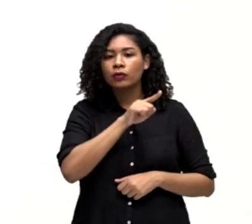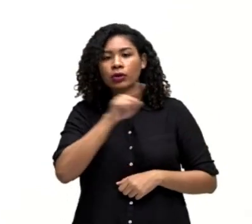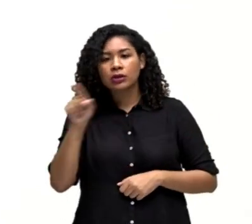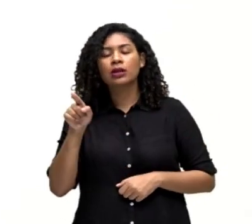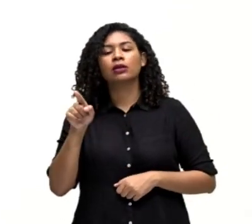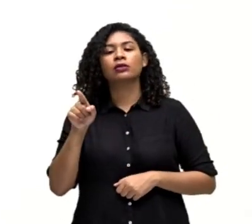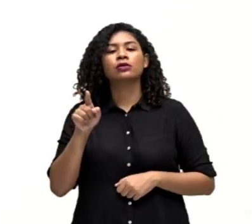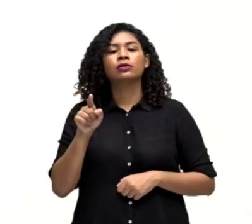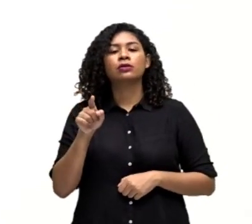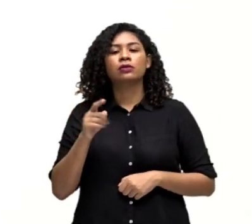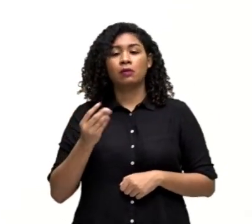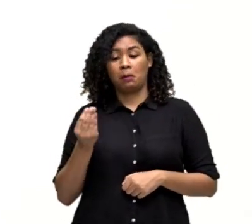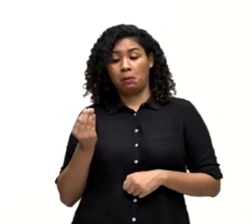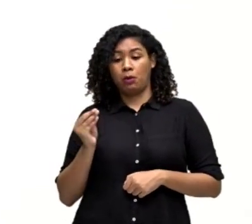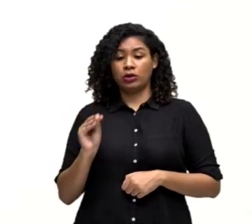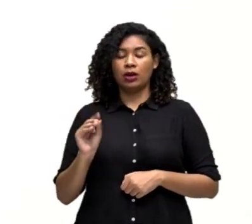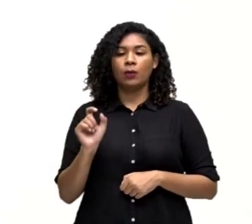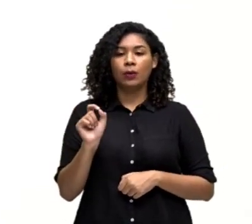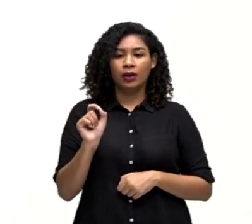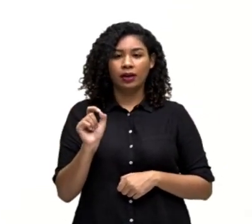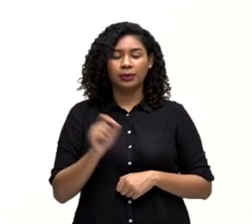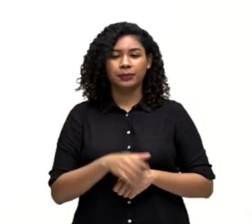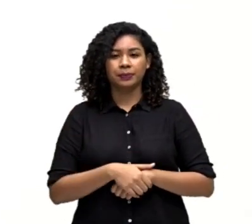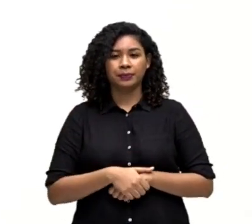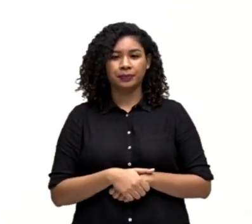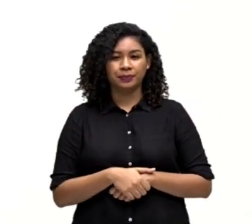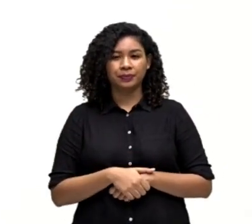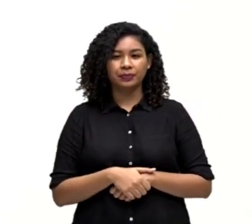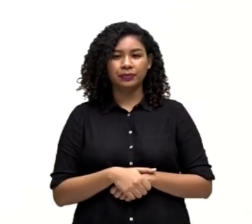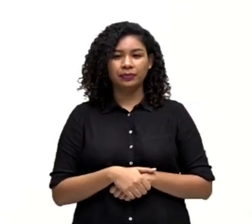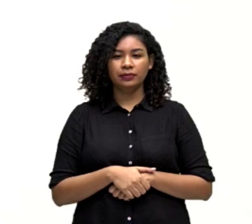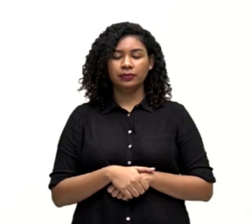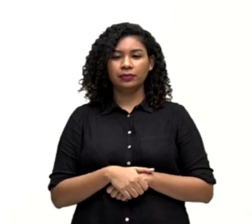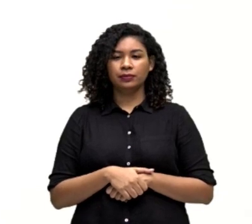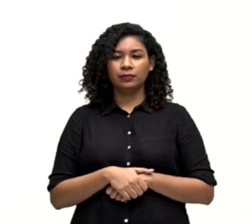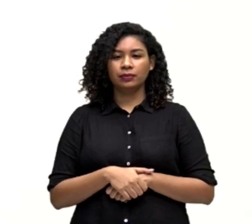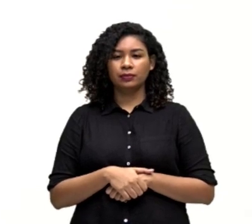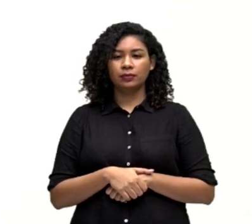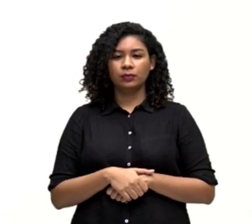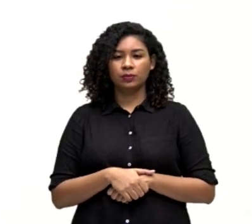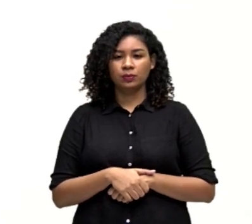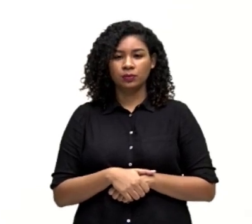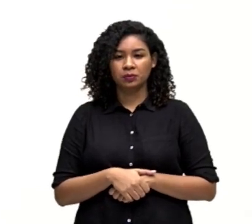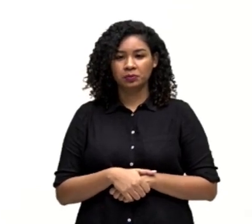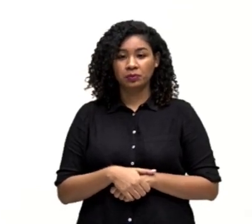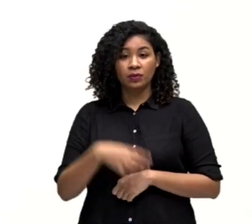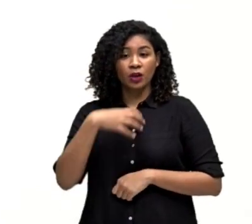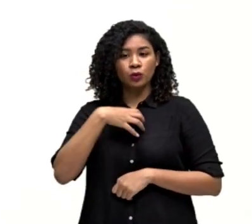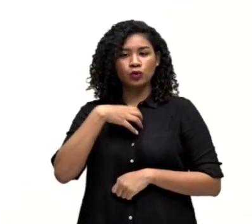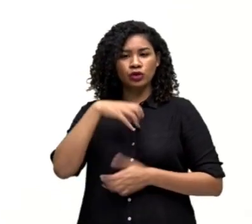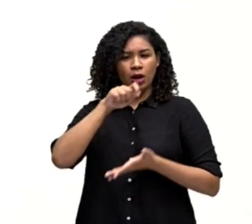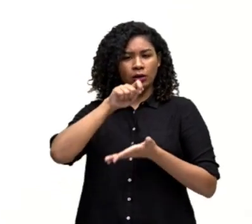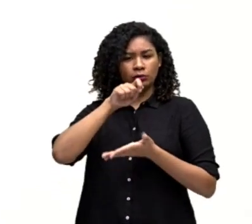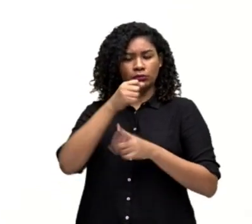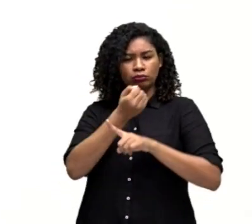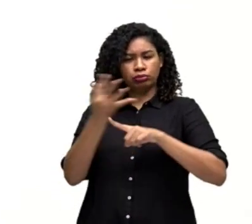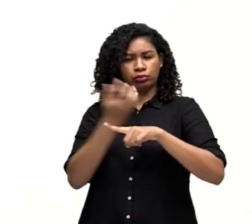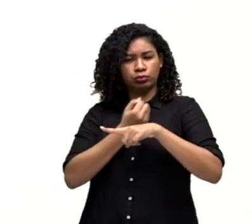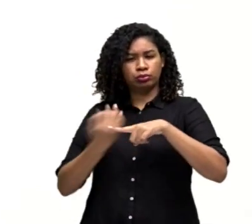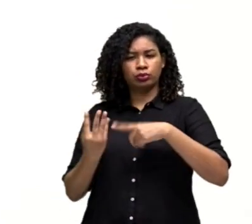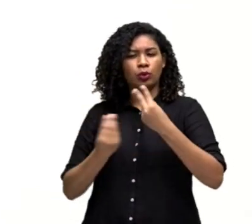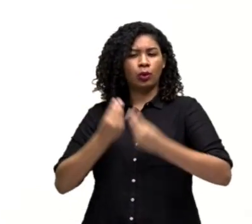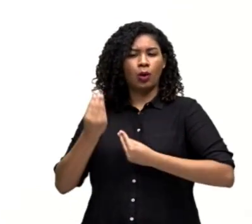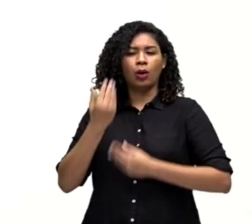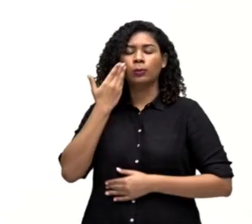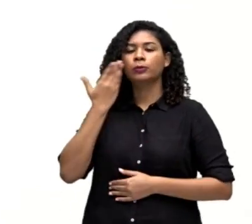escrever a parte decimal, a parte fracionária da seguinte maneira. Primeiro passo,